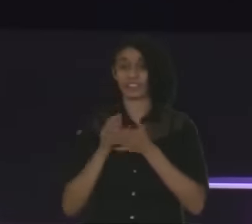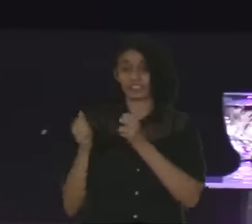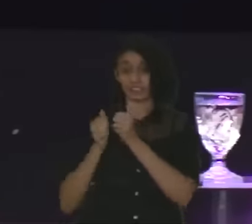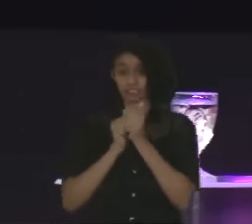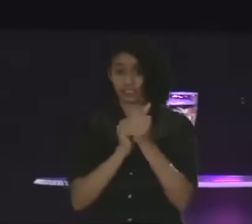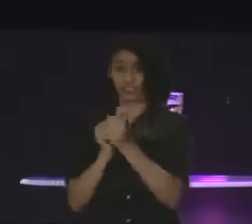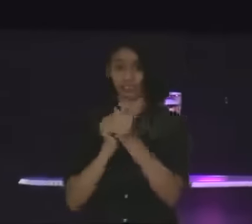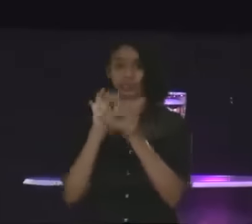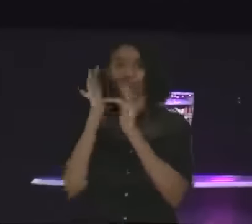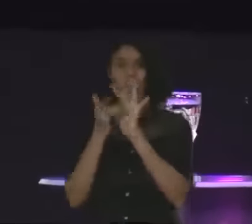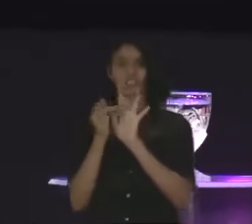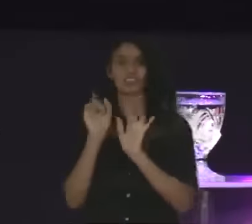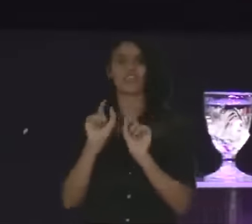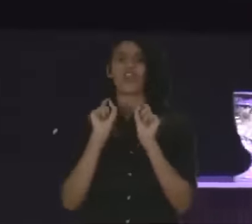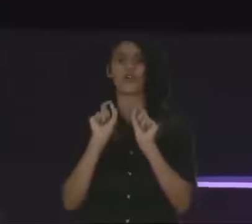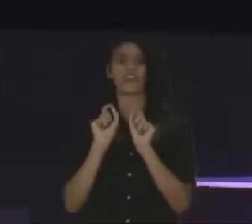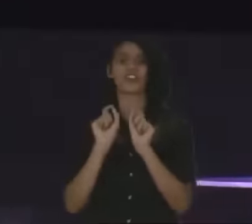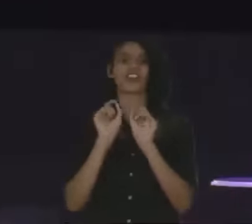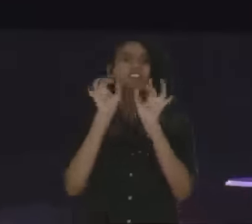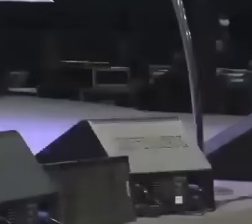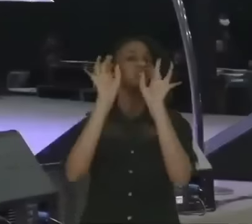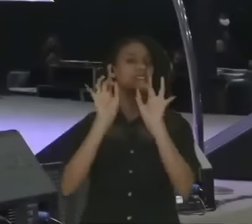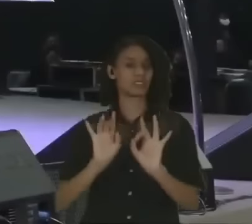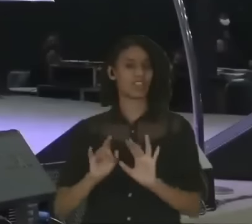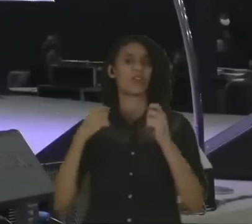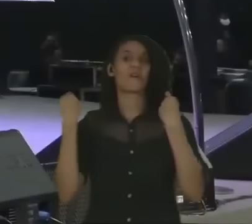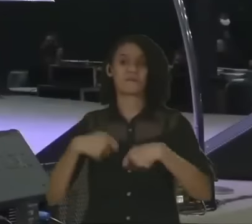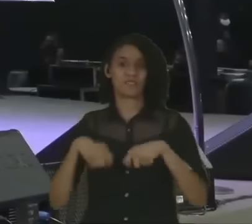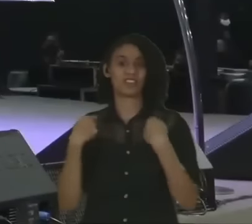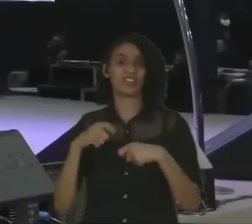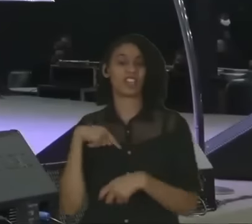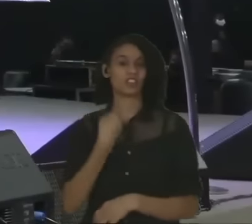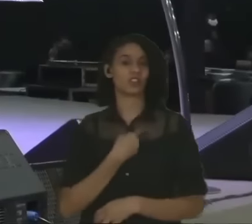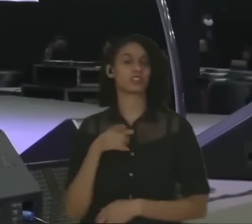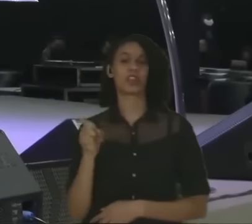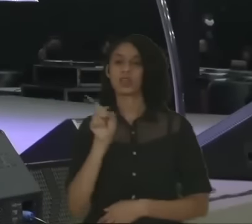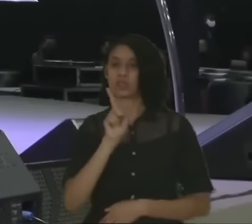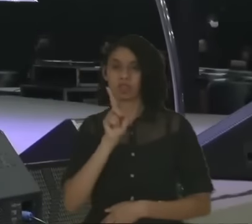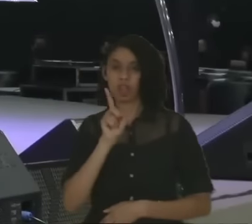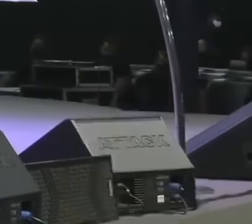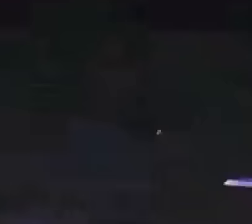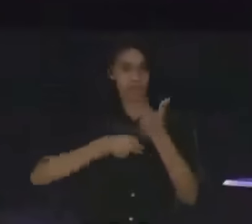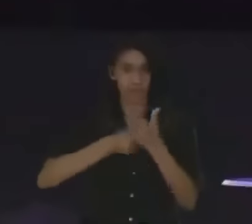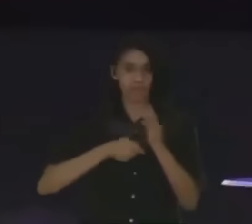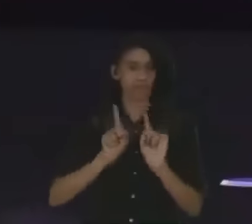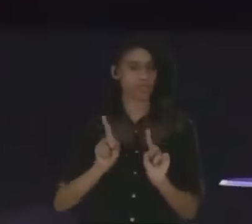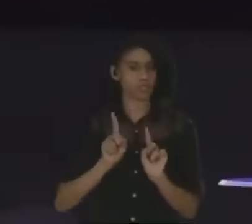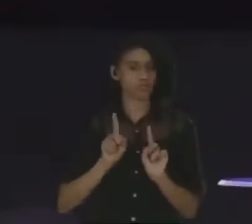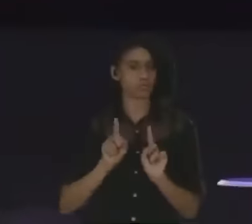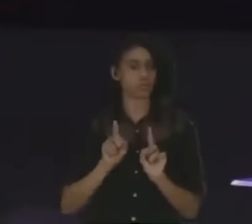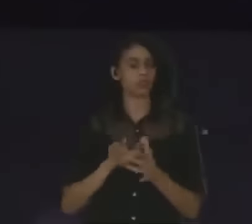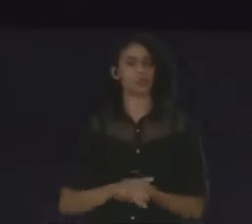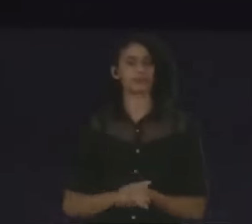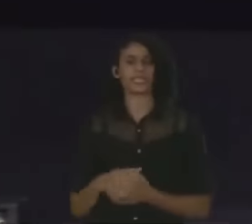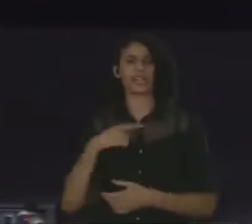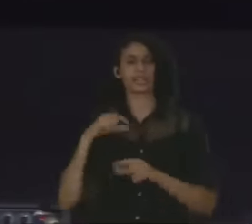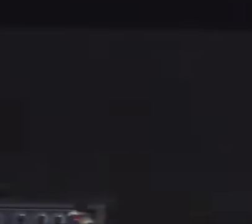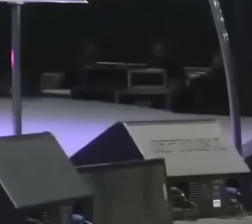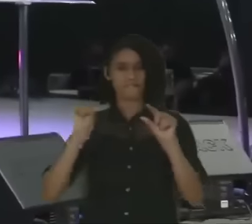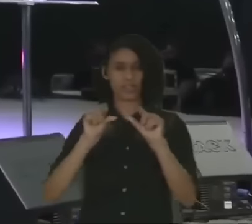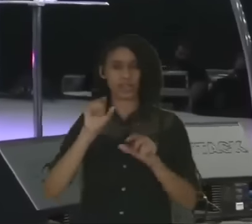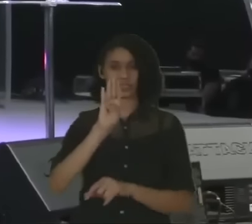um privilégio é uma necessidade não é uma obrigação Eu amo que Billy grana tem uma frase